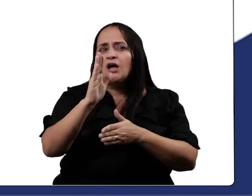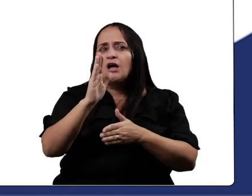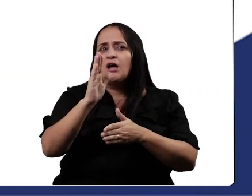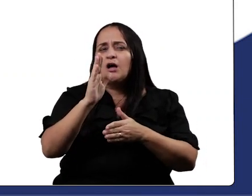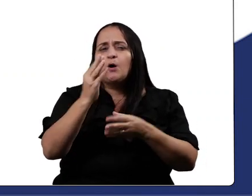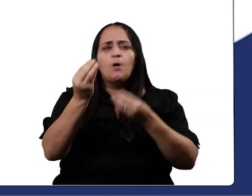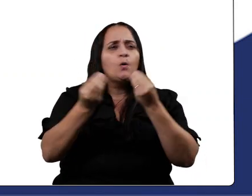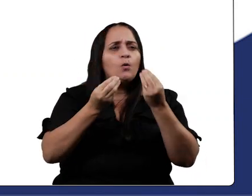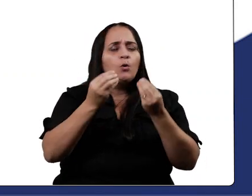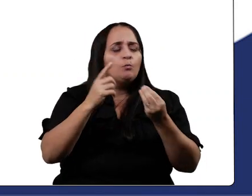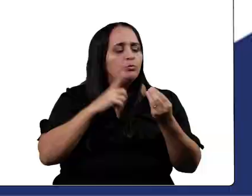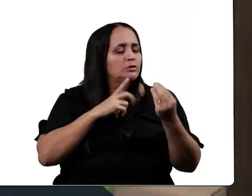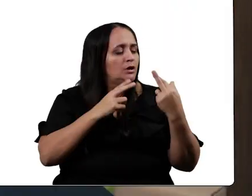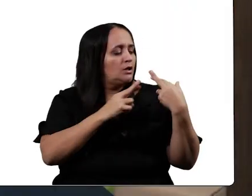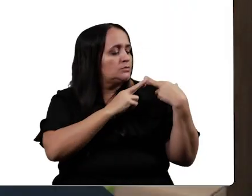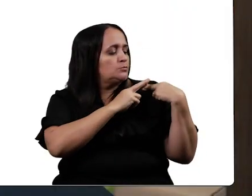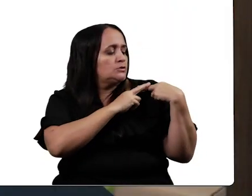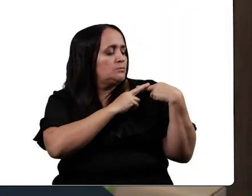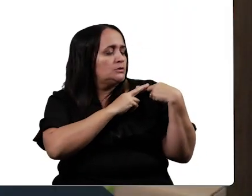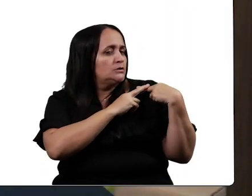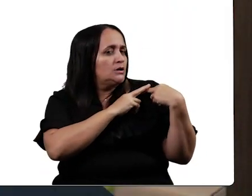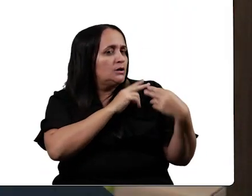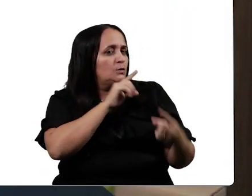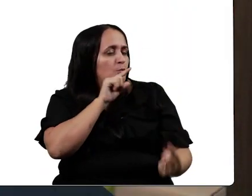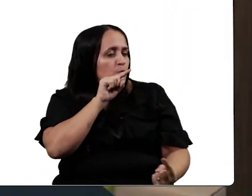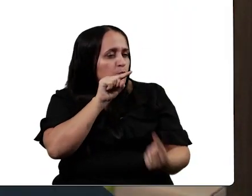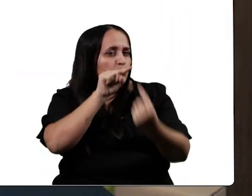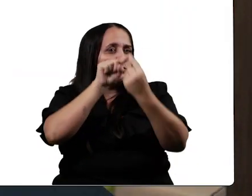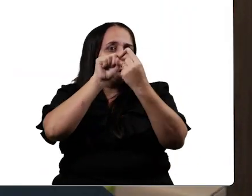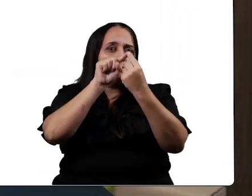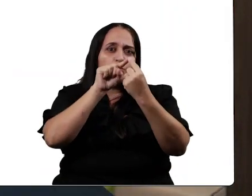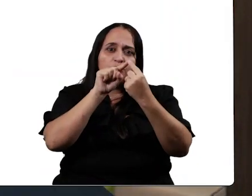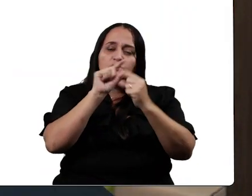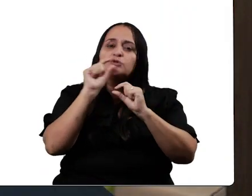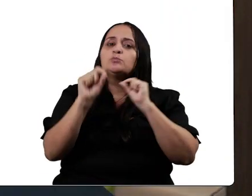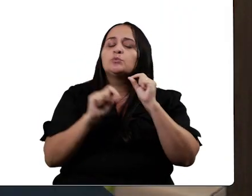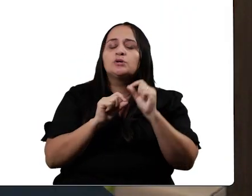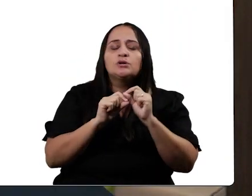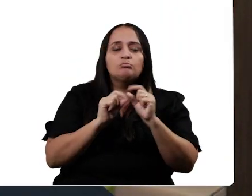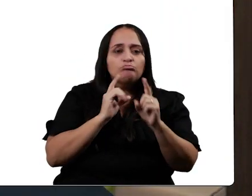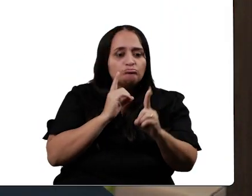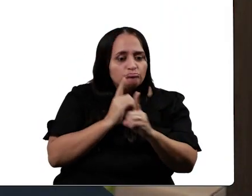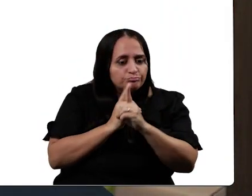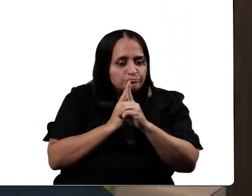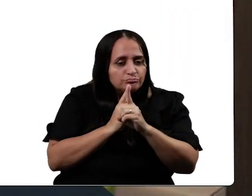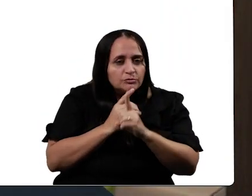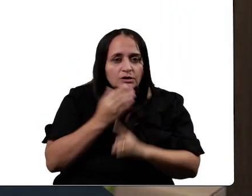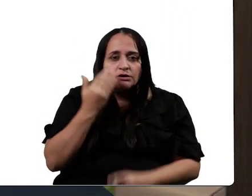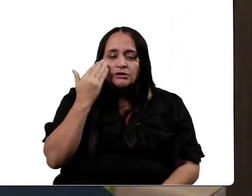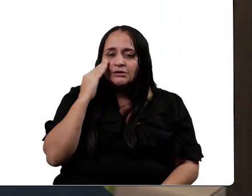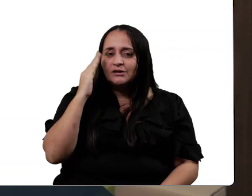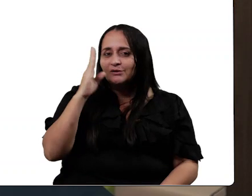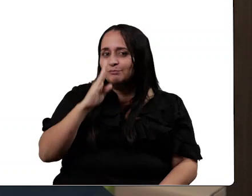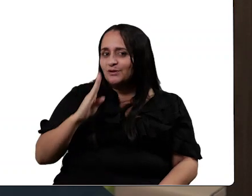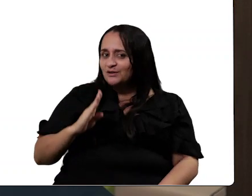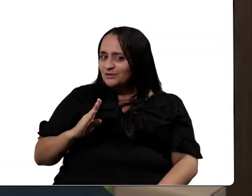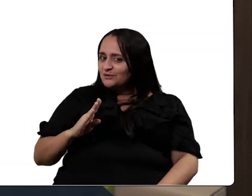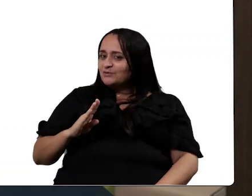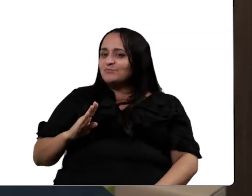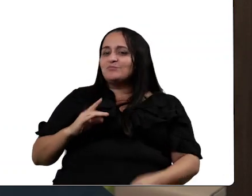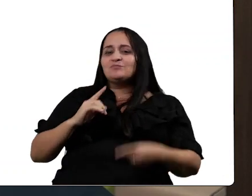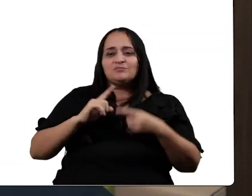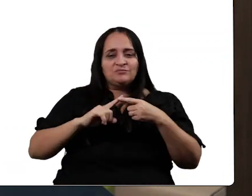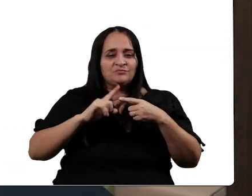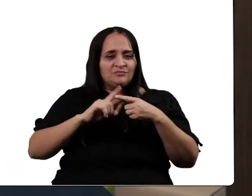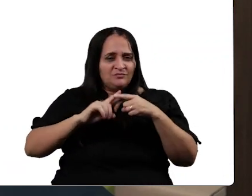redescubra o Brasil. E aí, vamos redescobrir a nossa cidade? Às vezes a gente sobe e desce só dentro do